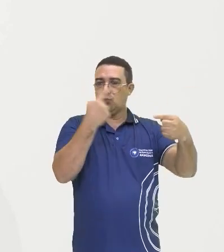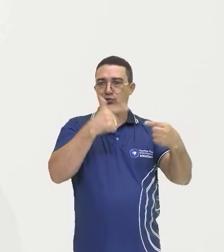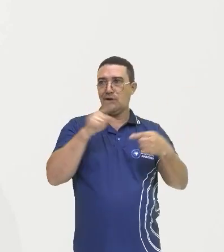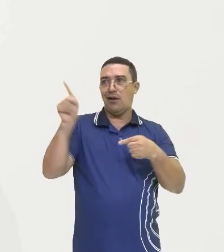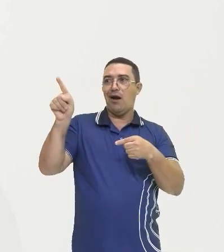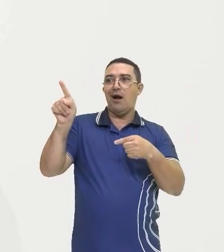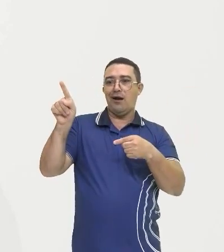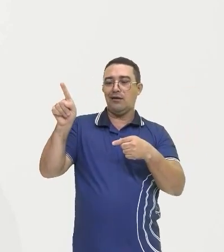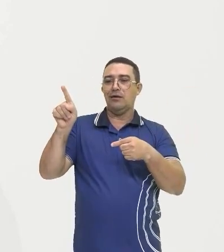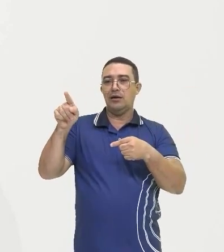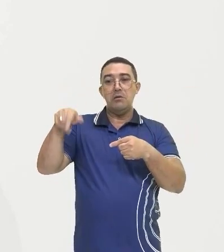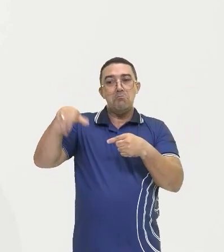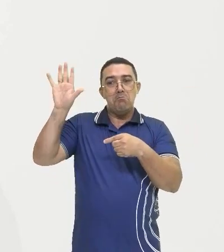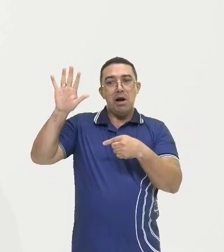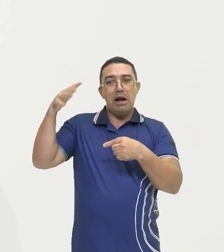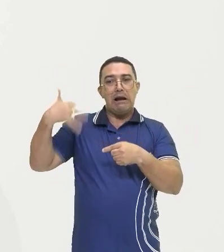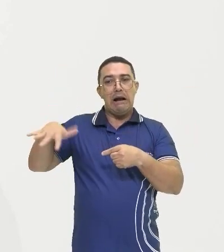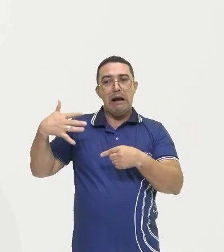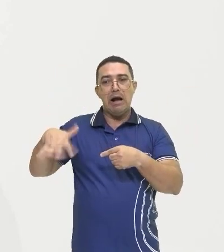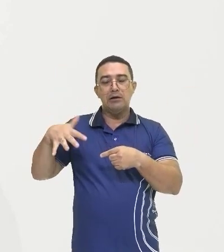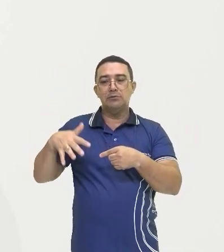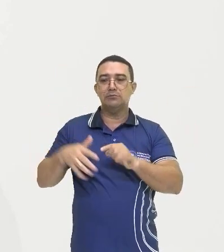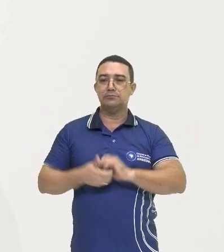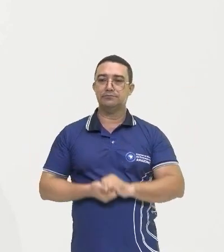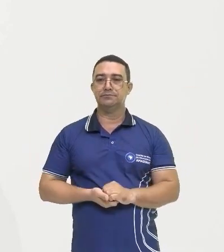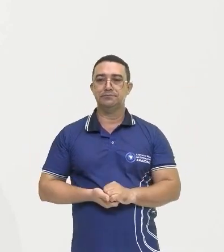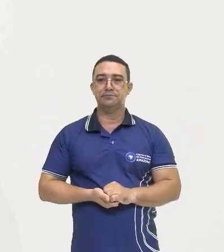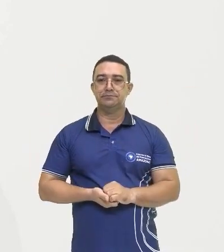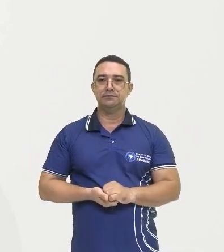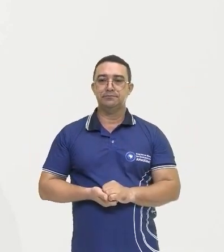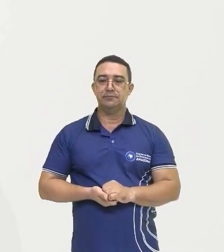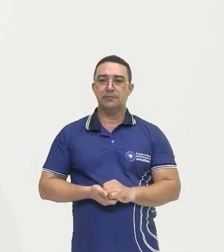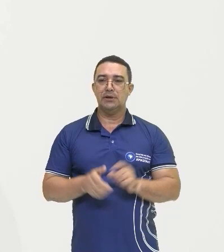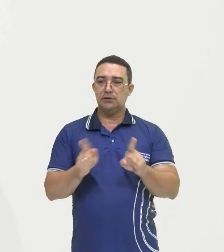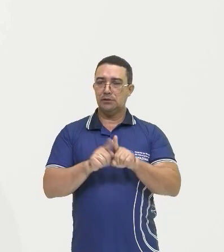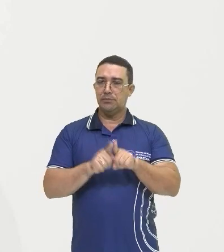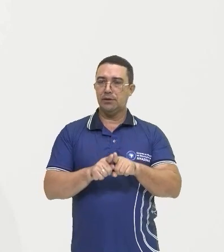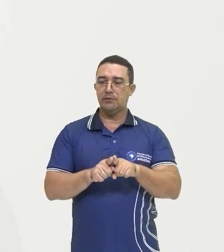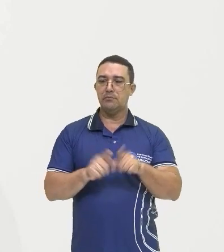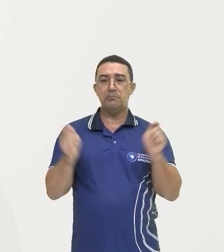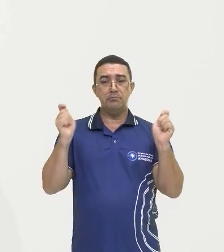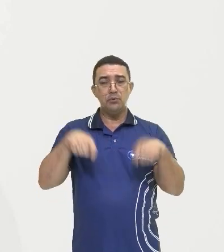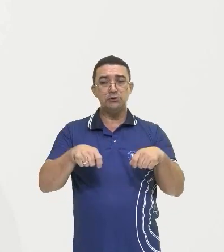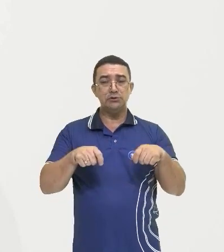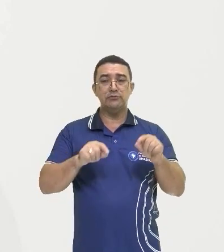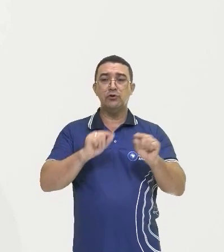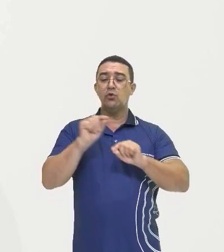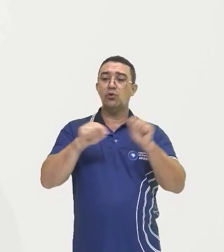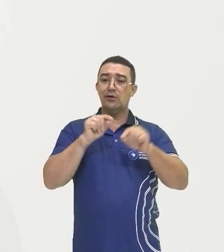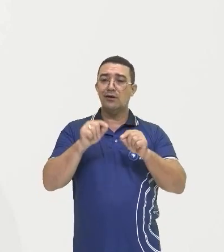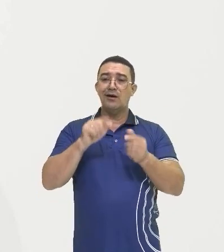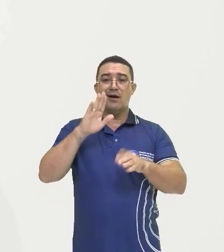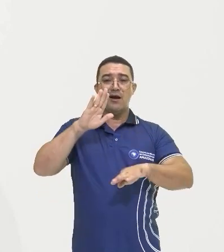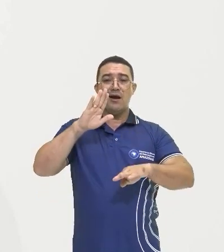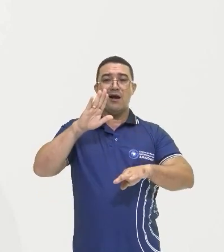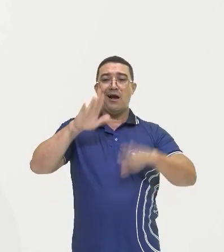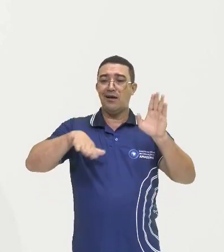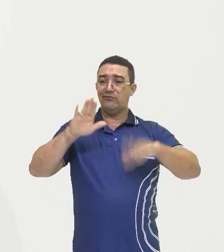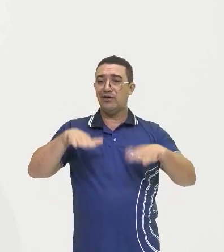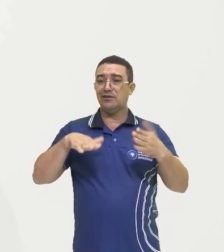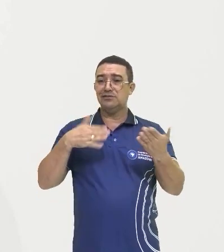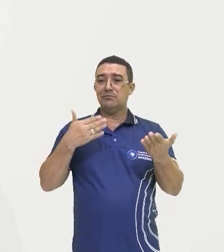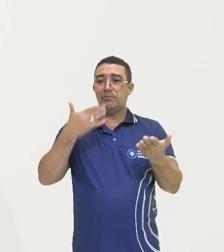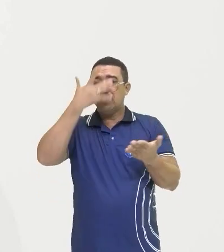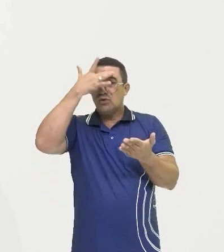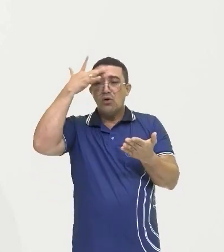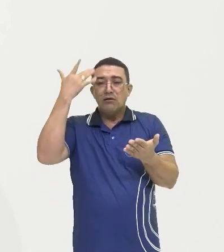mais caro para ser produzido. Tudo bem? Podendo também provocar, nesse caso, o desemprego, porque se o país para de